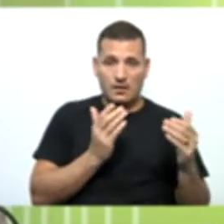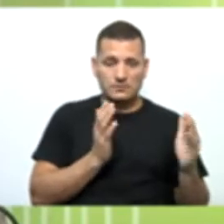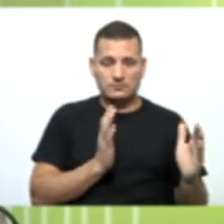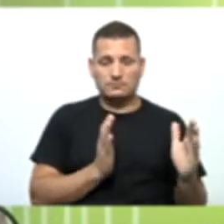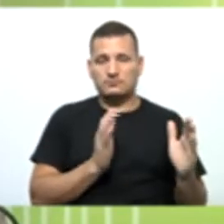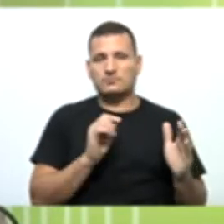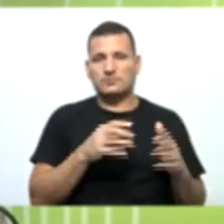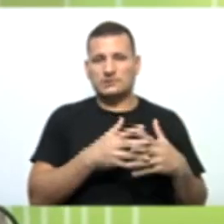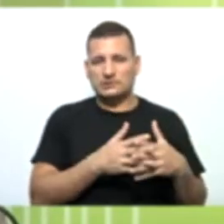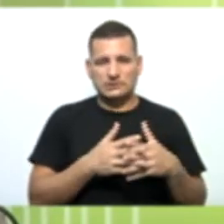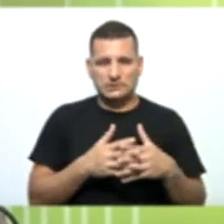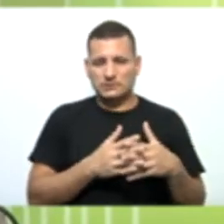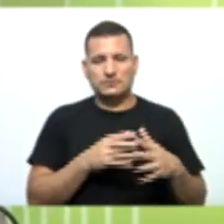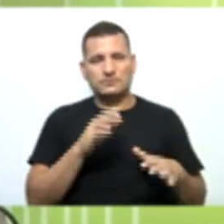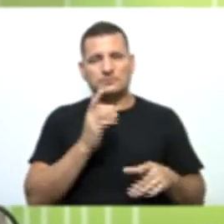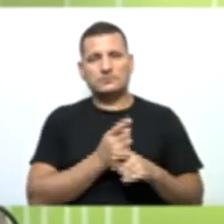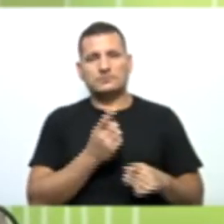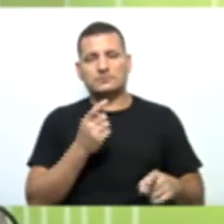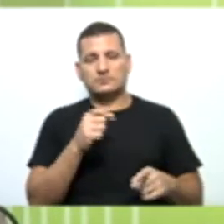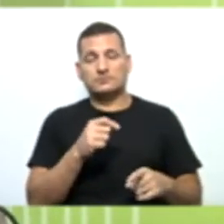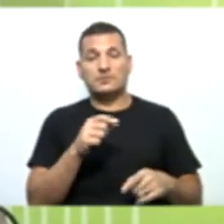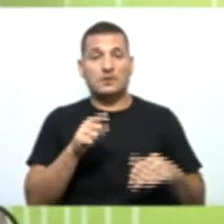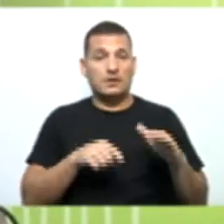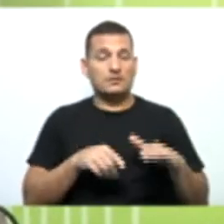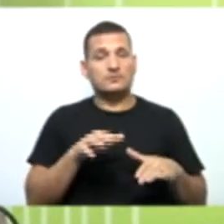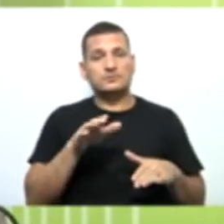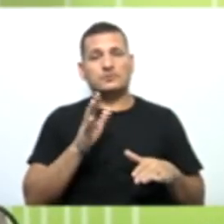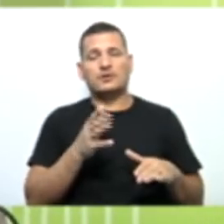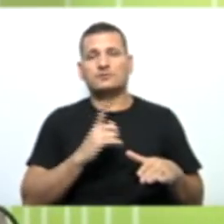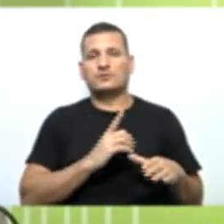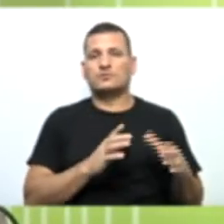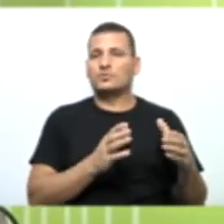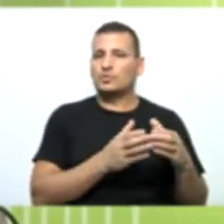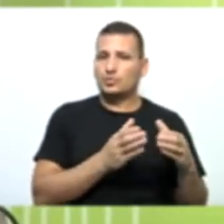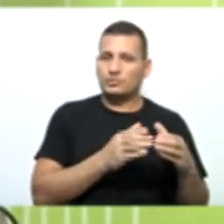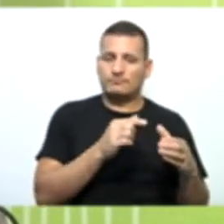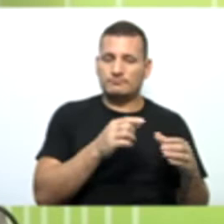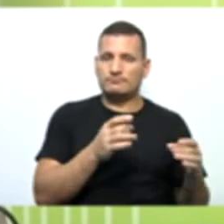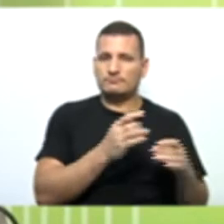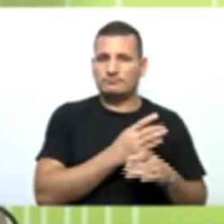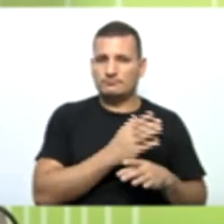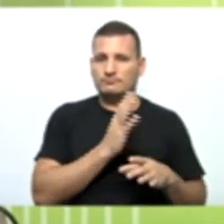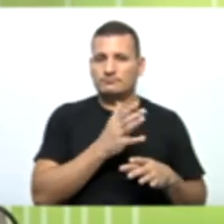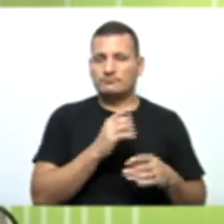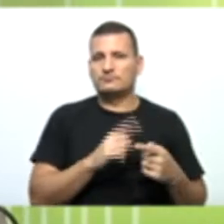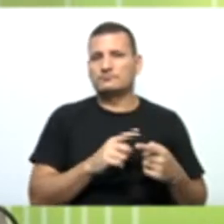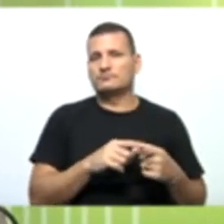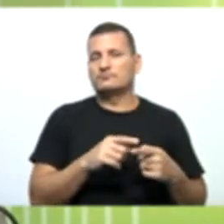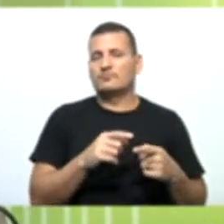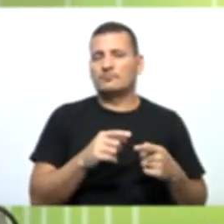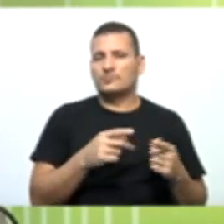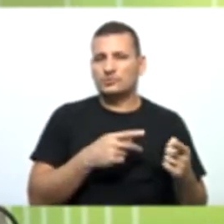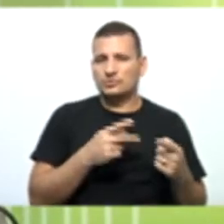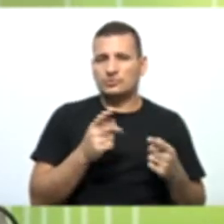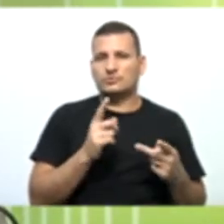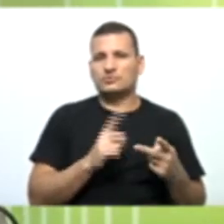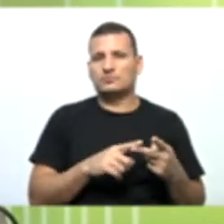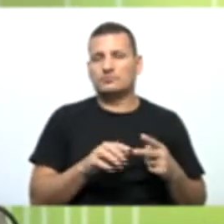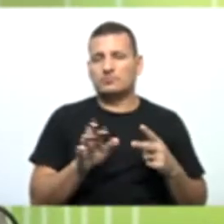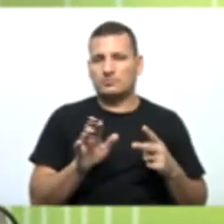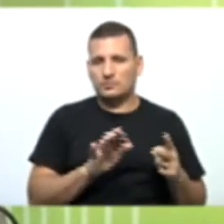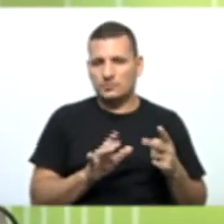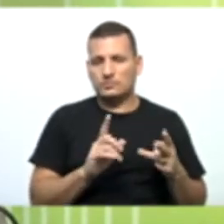quê? Muitas vezes você já tem uma equipe formada. É uma equipe. Tem um projetista, tem um programador,